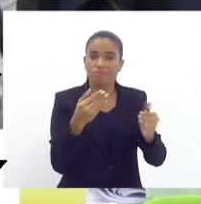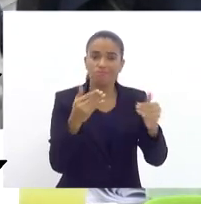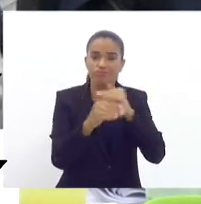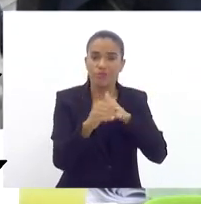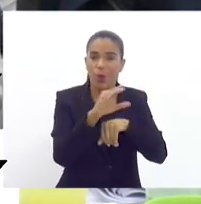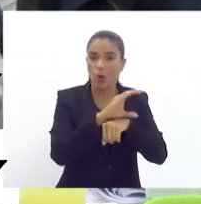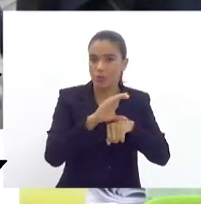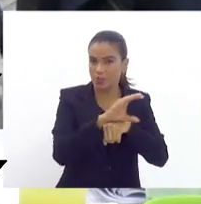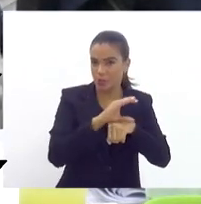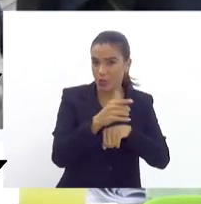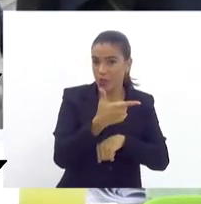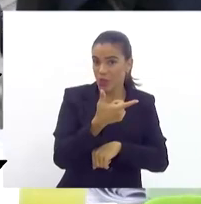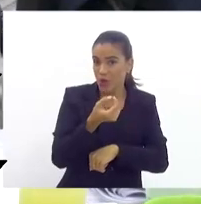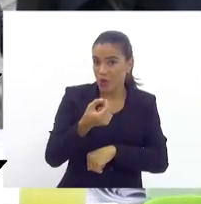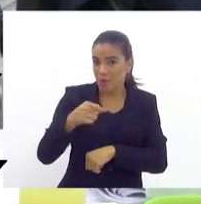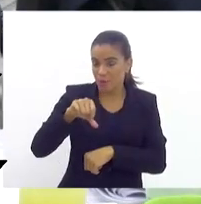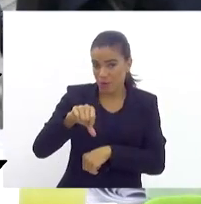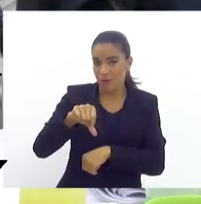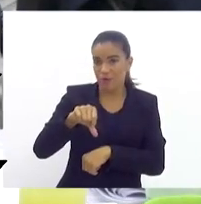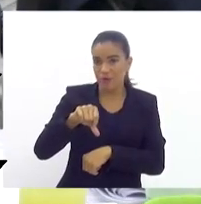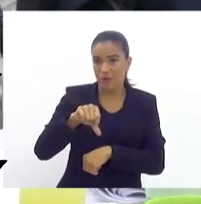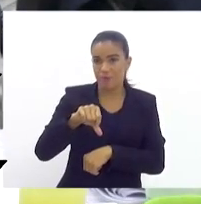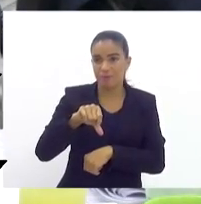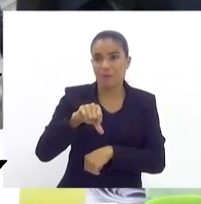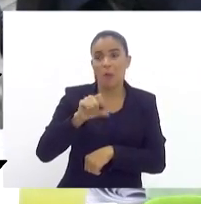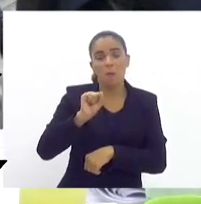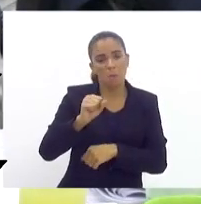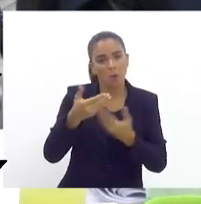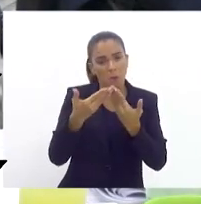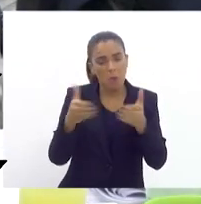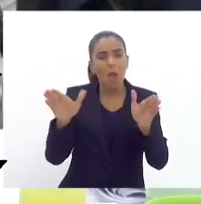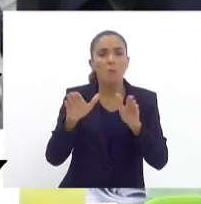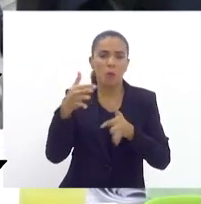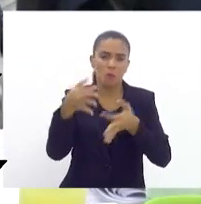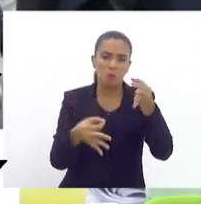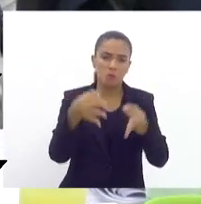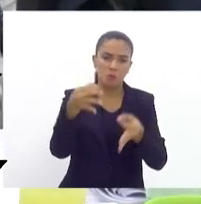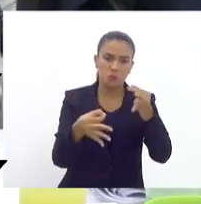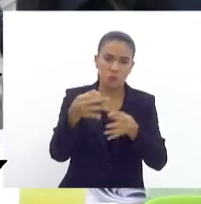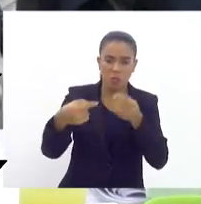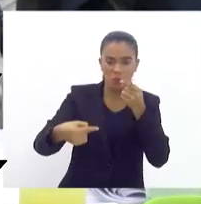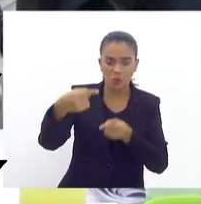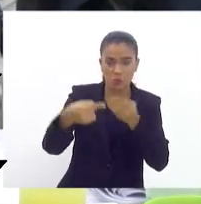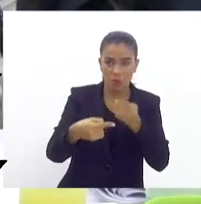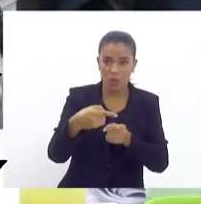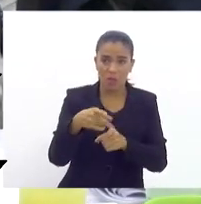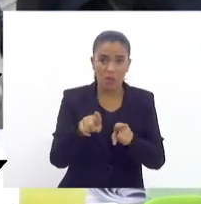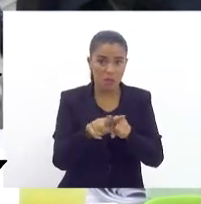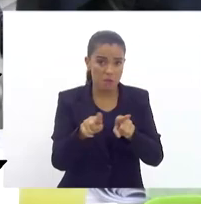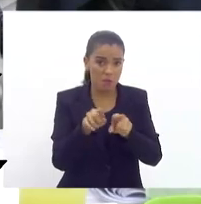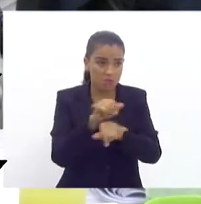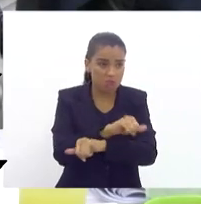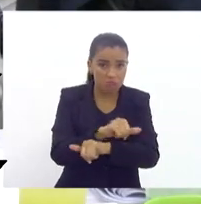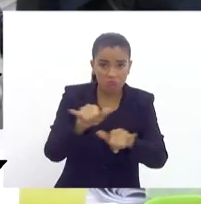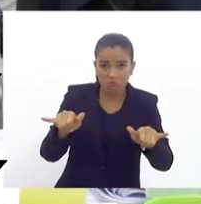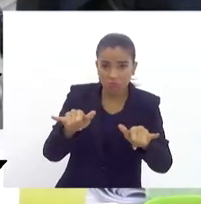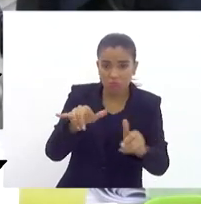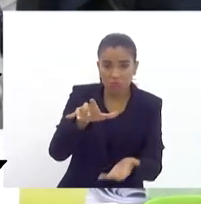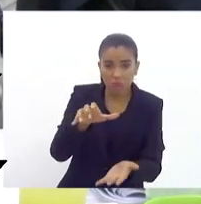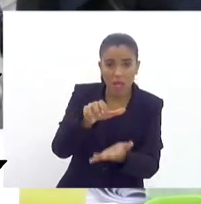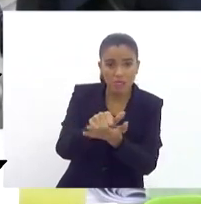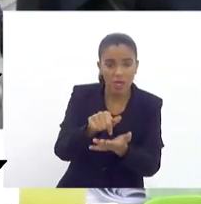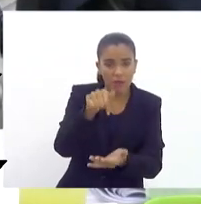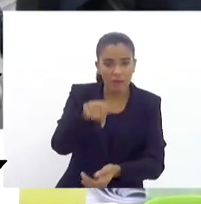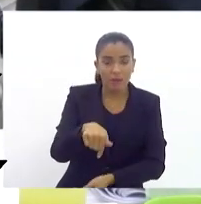2009. Nós podemos aqui abrir uma jurisprudência neste assunto. Eu queria deixar absolutamente registrado